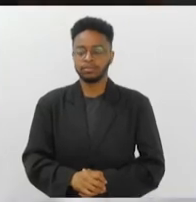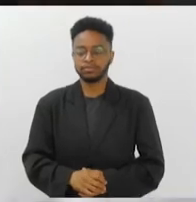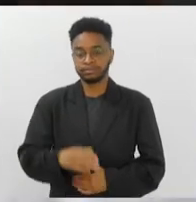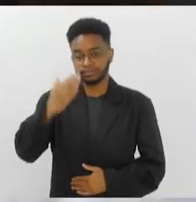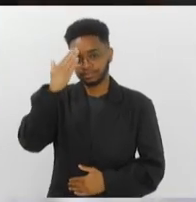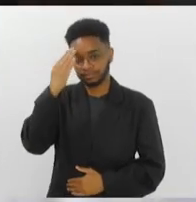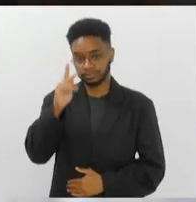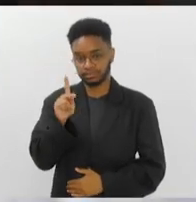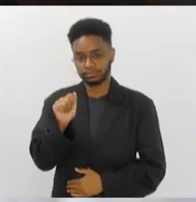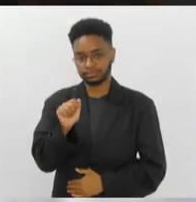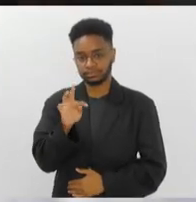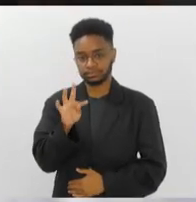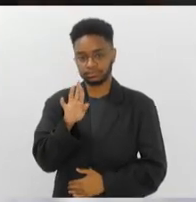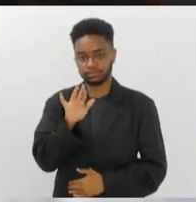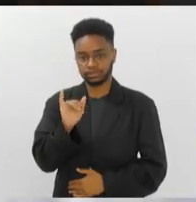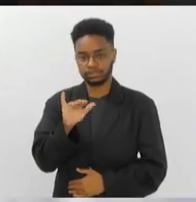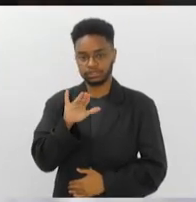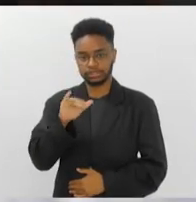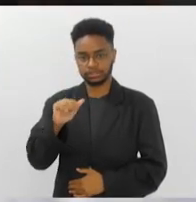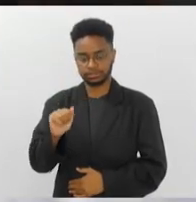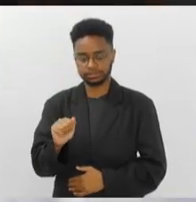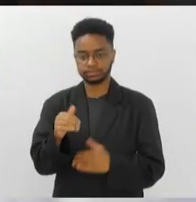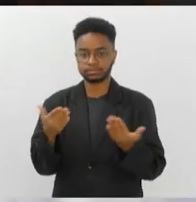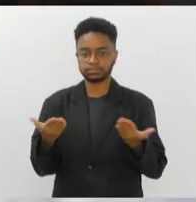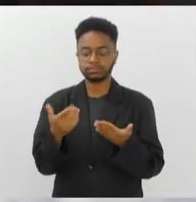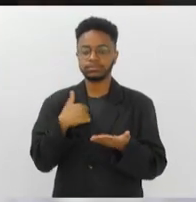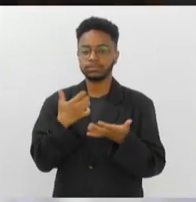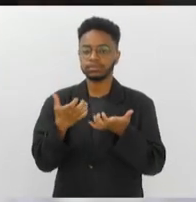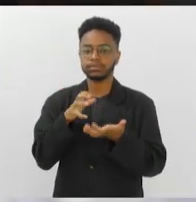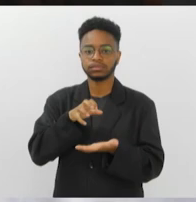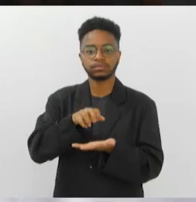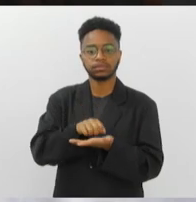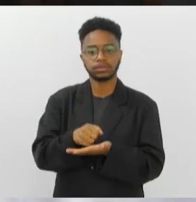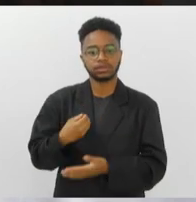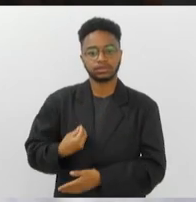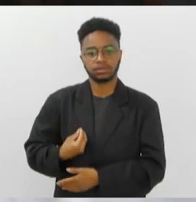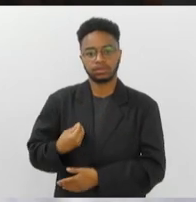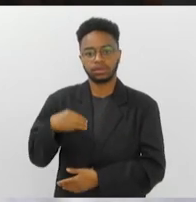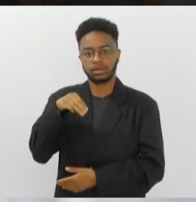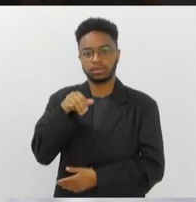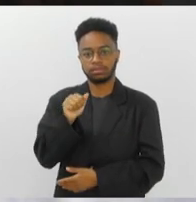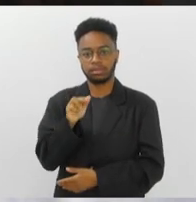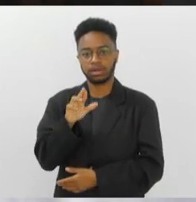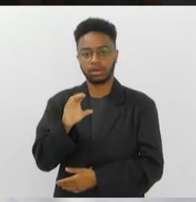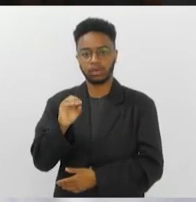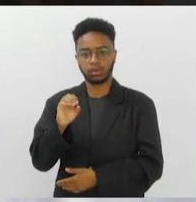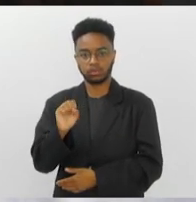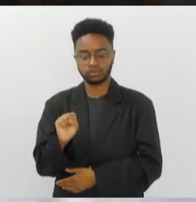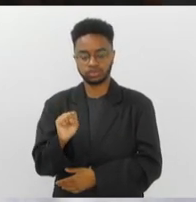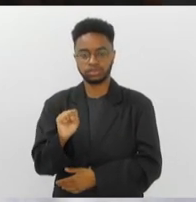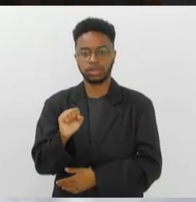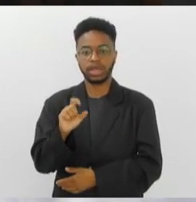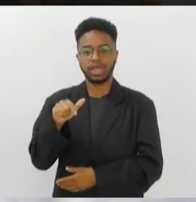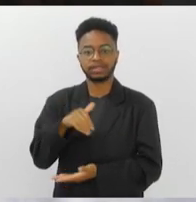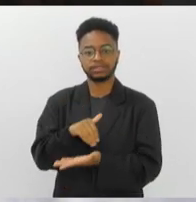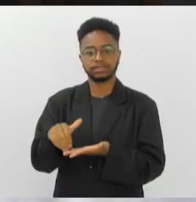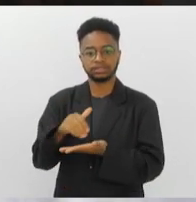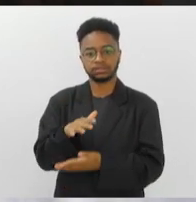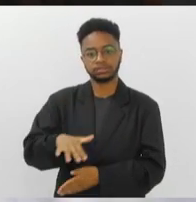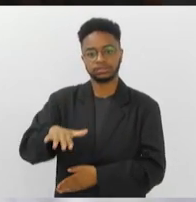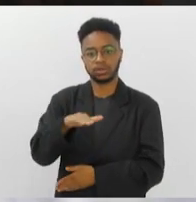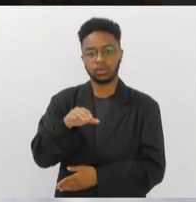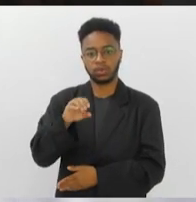Obrigado, Patrícia. Quero registrar a presença do Marcos Luiz de Oliveira Souza, secretário-geral da